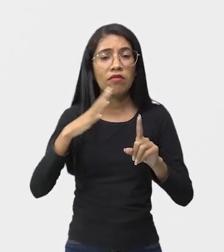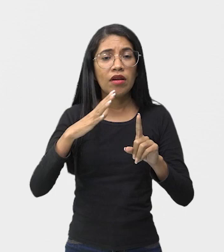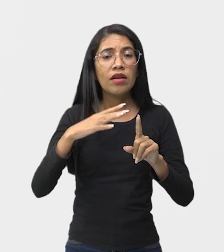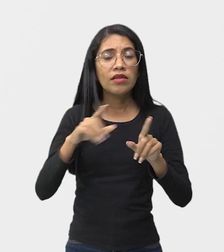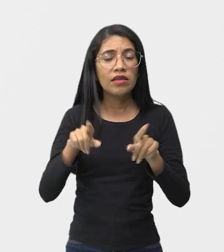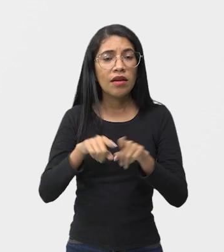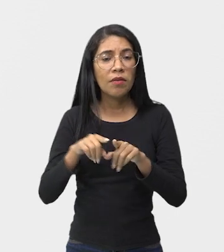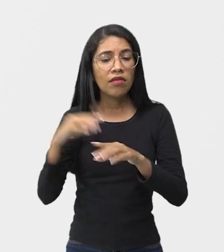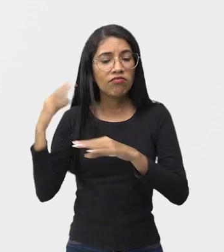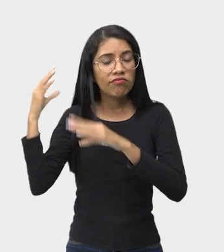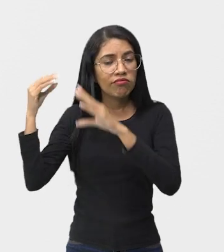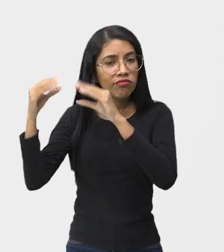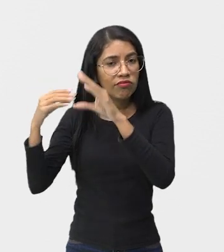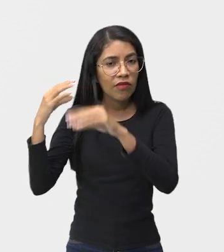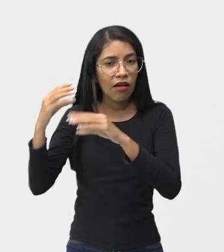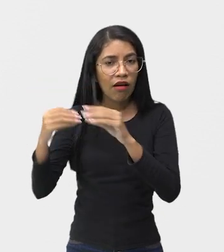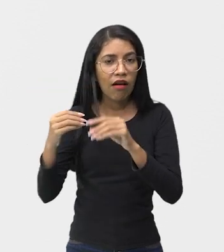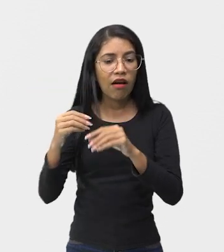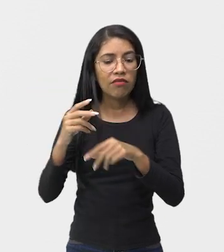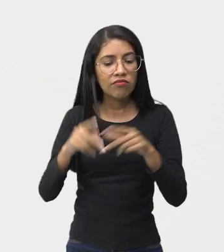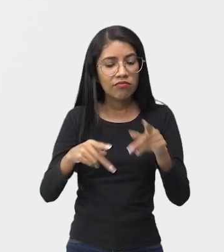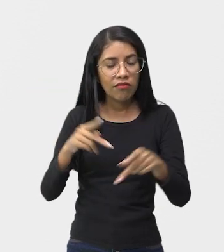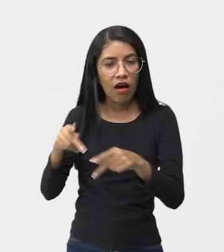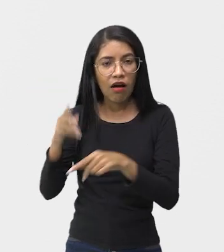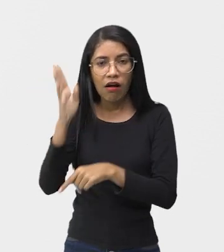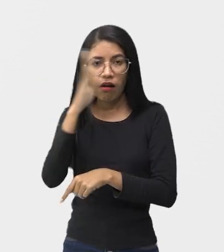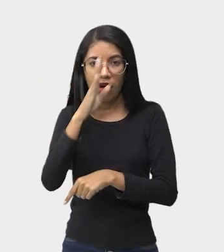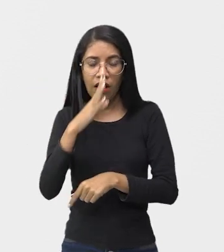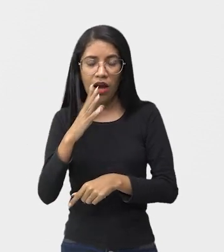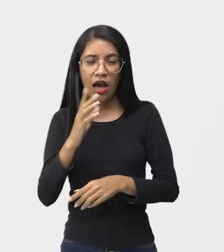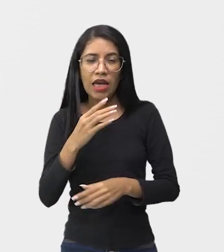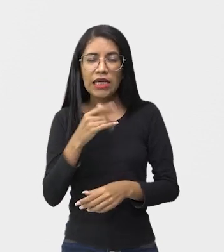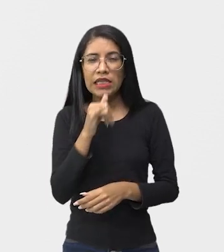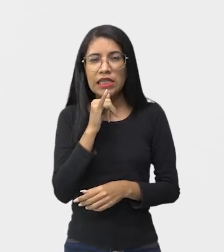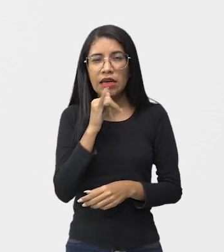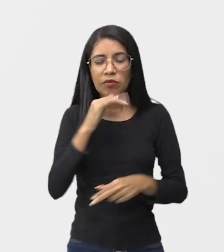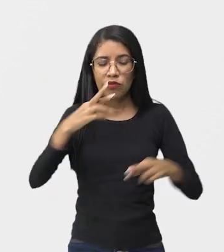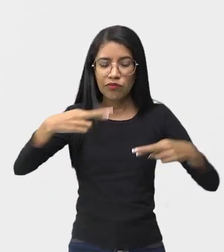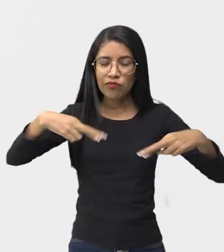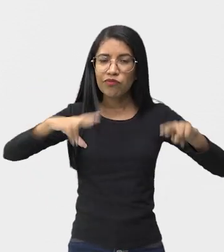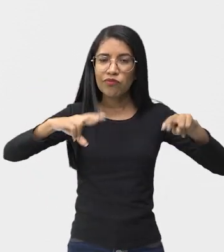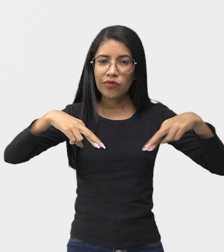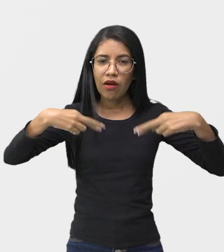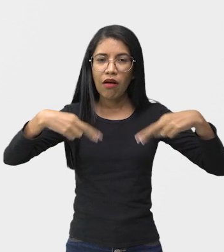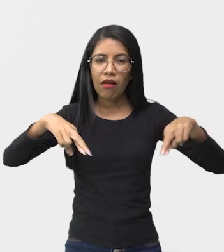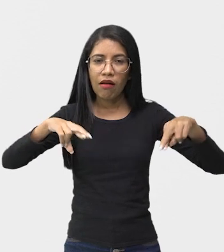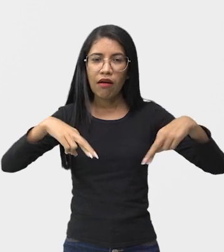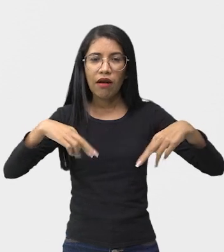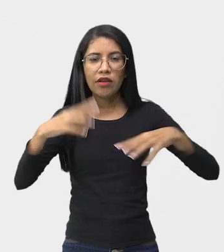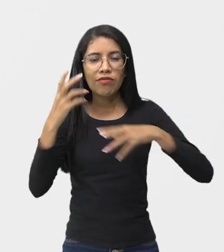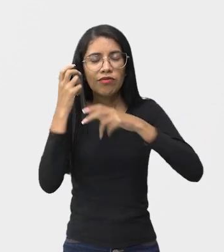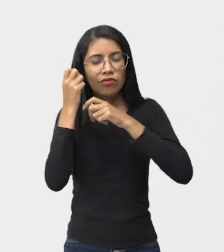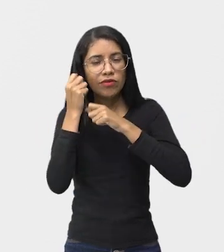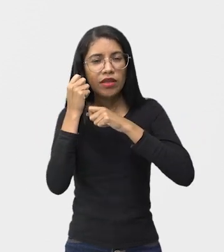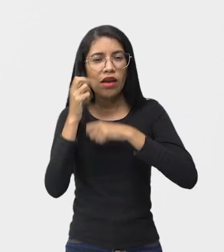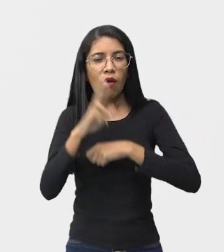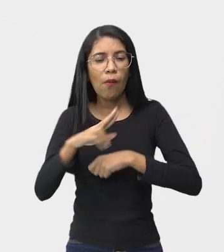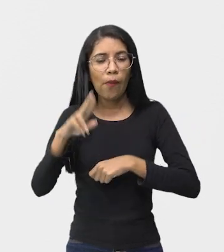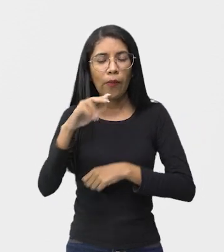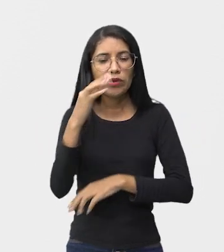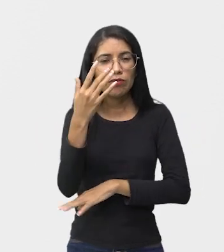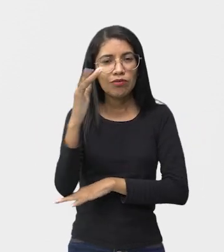influenciam muitas heranças para a população brasileira, como o hábito de usar rede para descansar, a utilização de